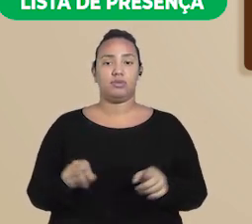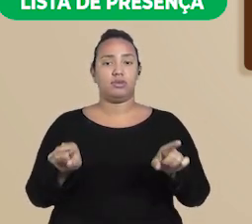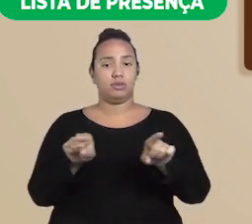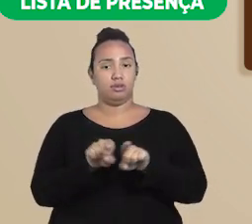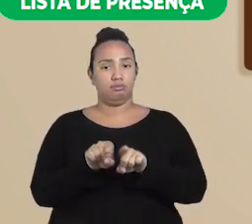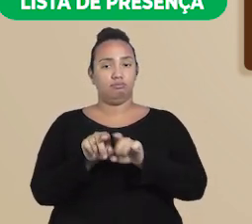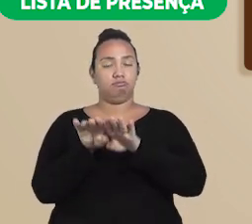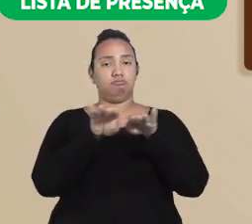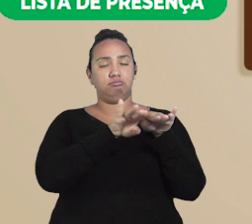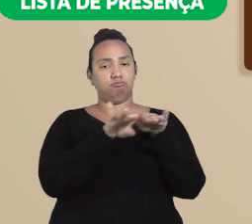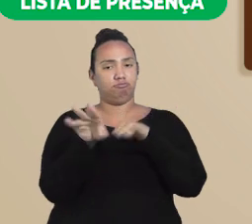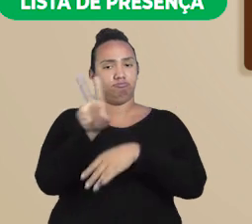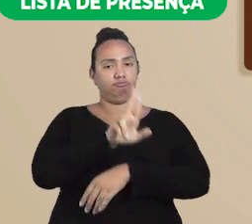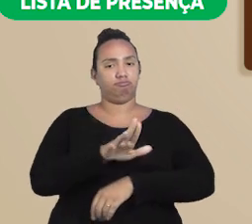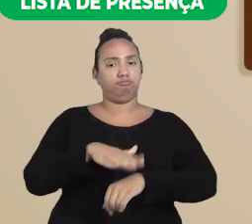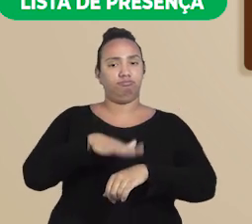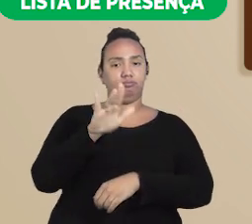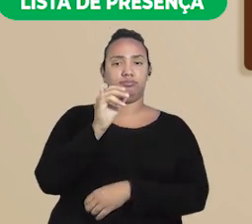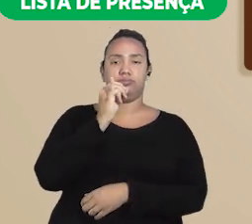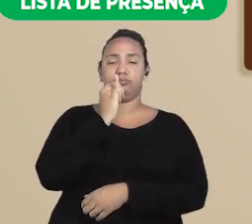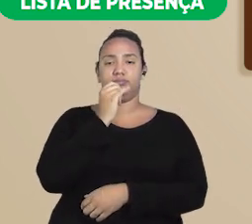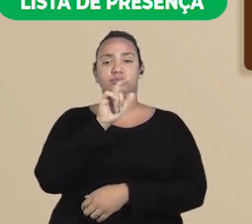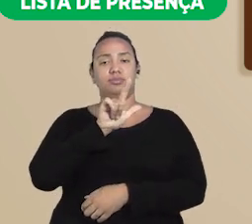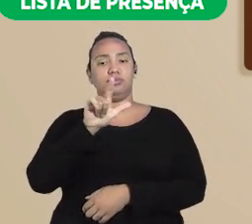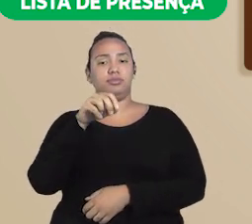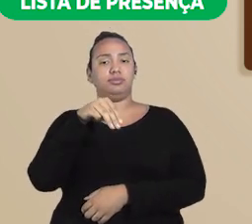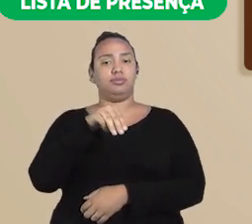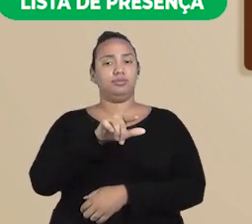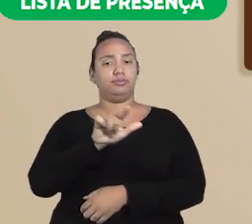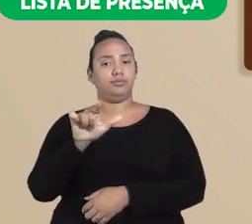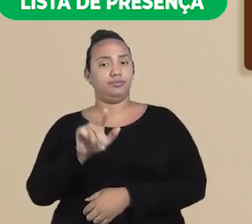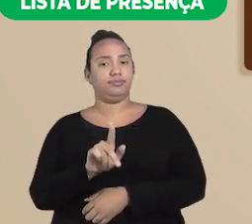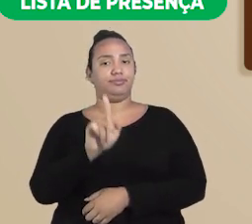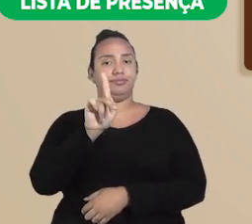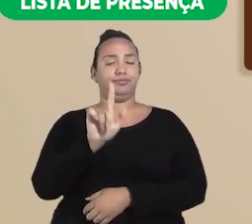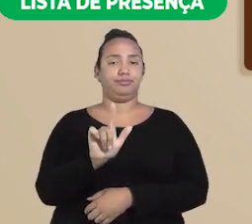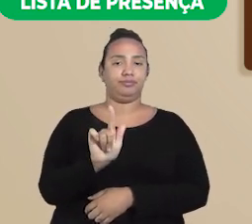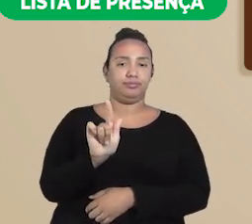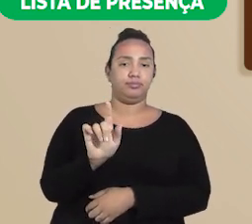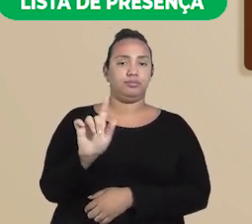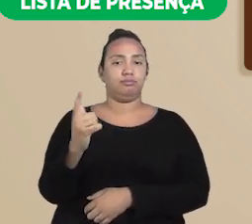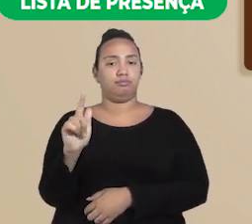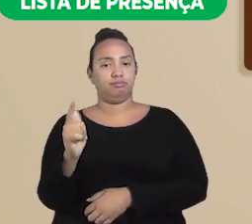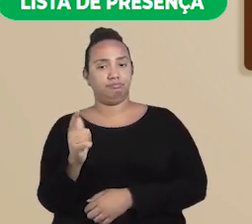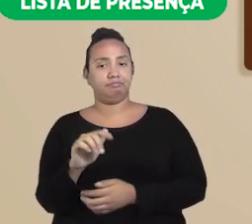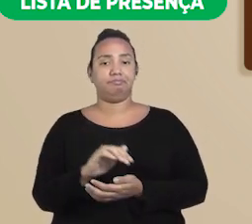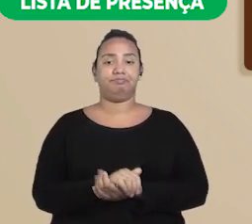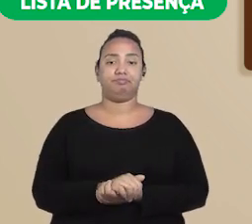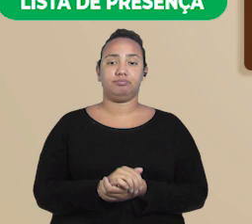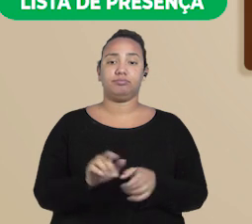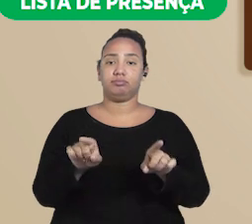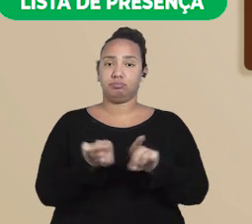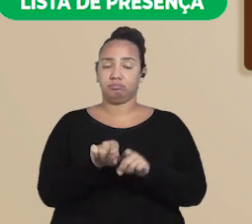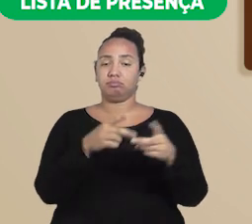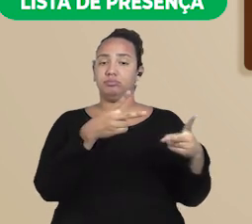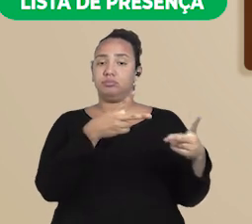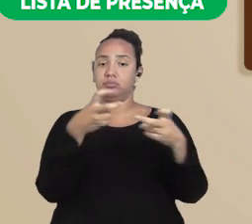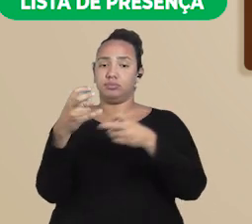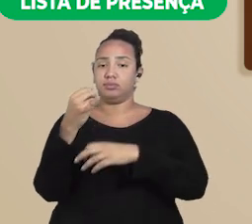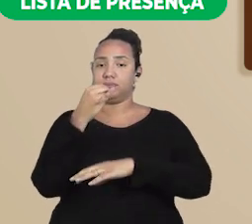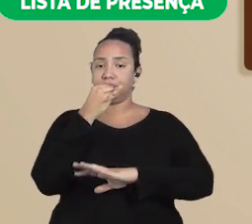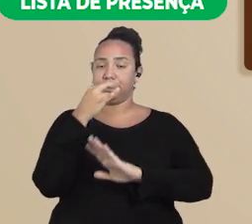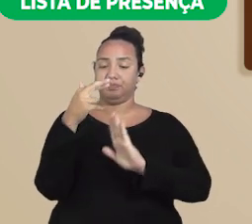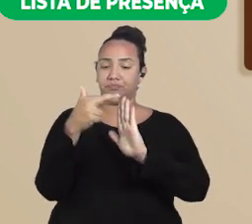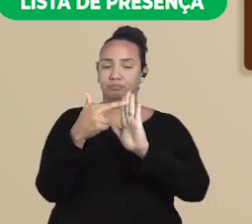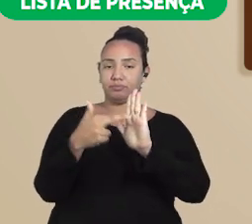e padronizadas mais usuais, como litro, mililitro, quilograma e grama, reconhecendo-as em leitura